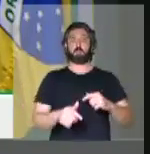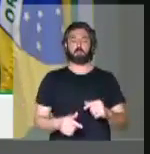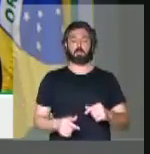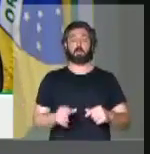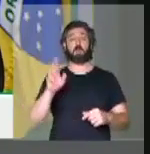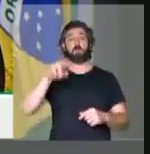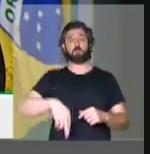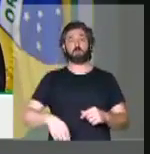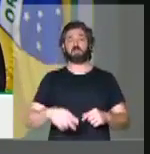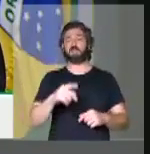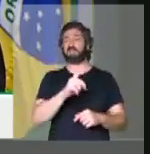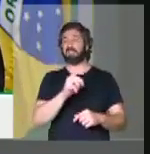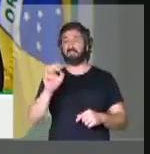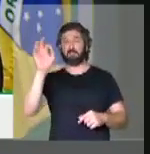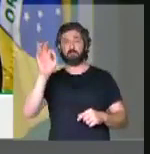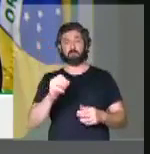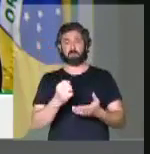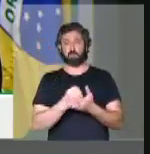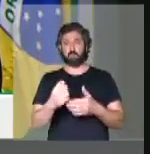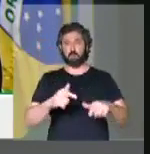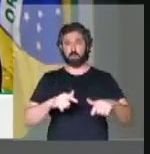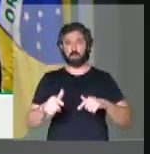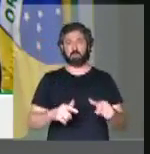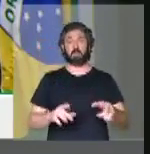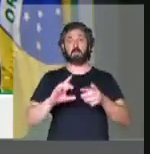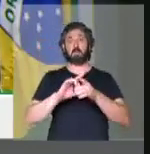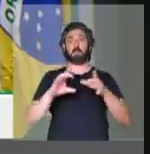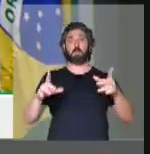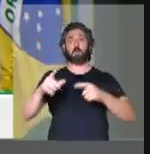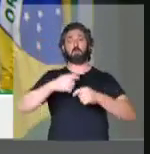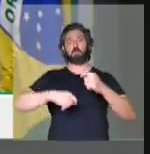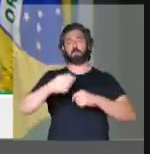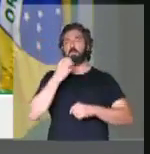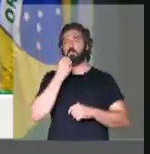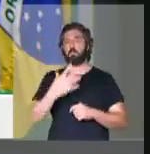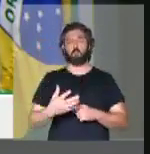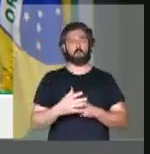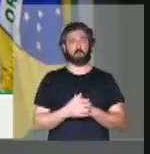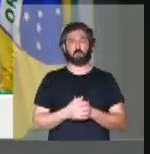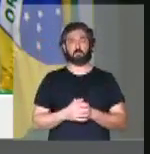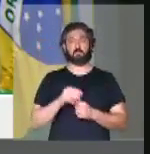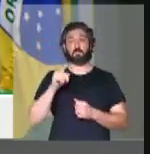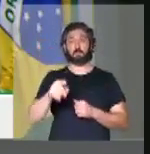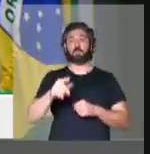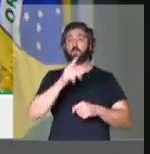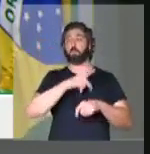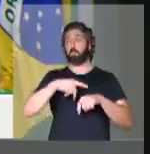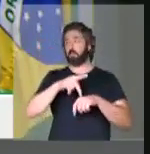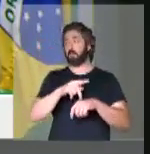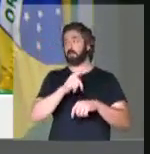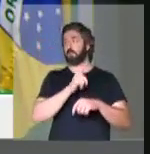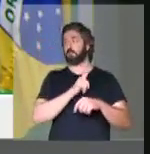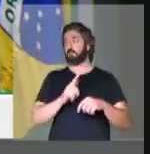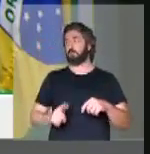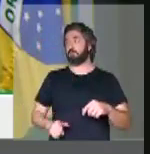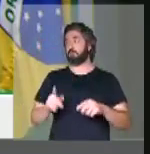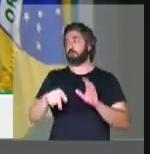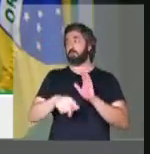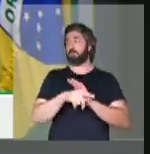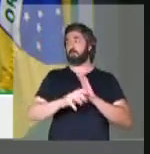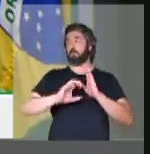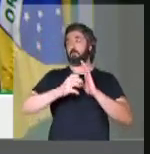pleno emprego e uma verdadeira democracia econômica. Essa foi a tônica em países governados por